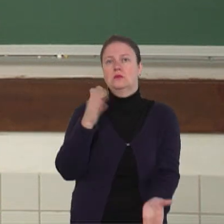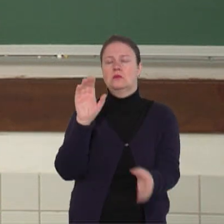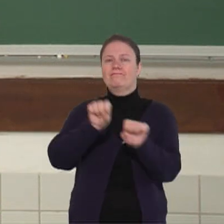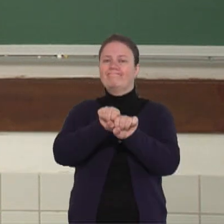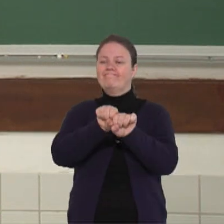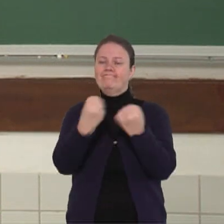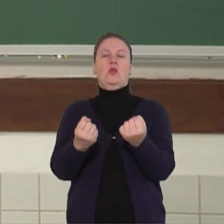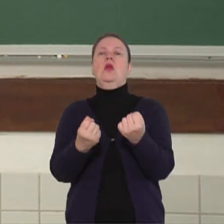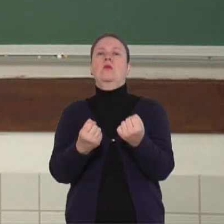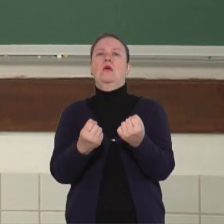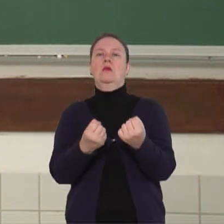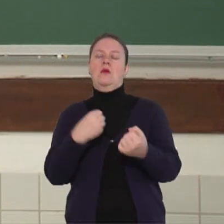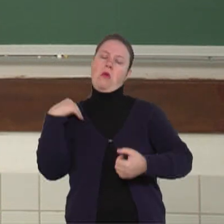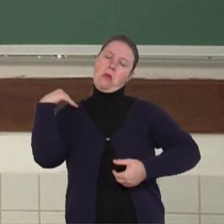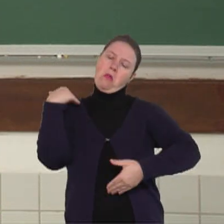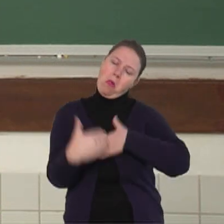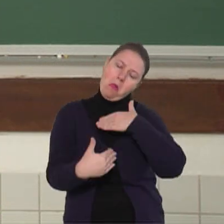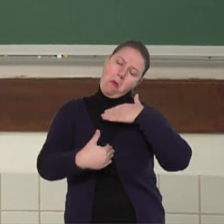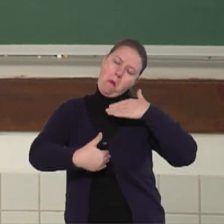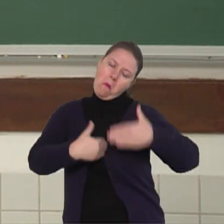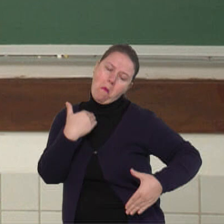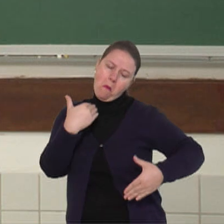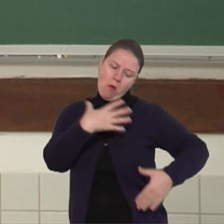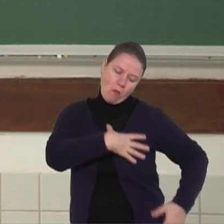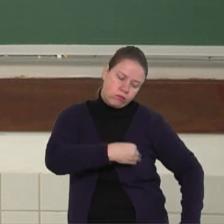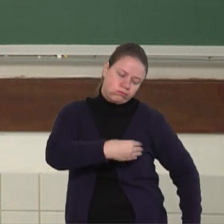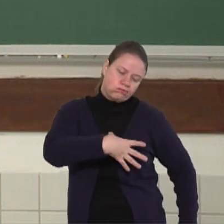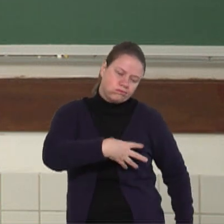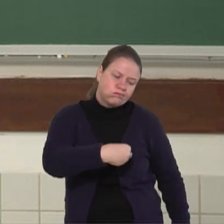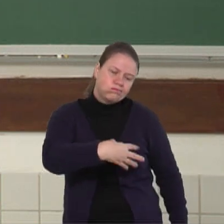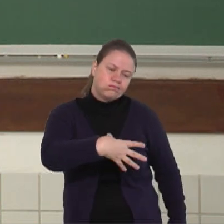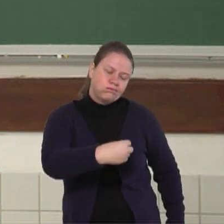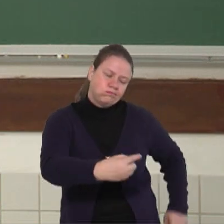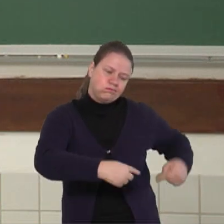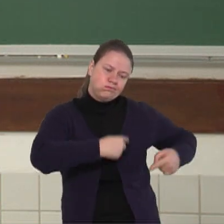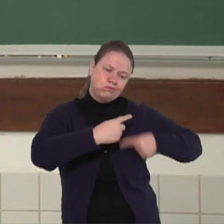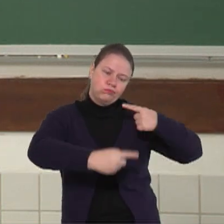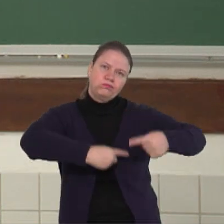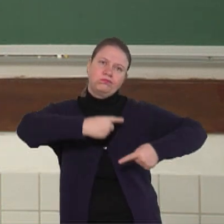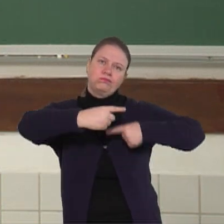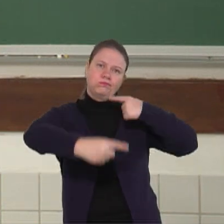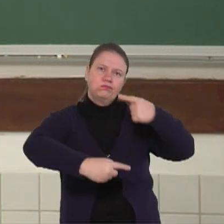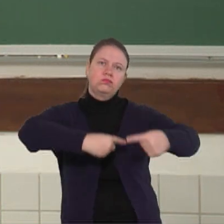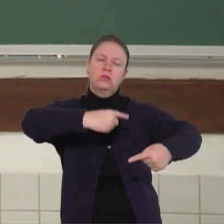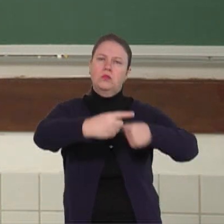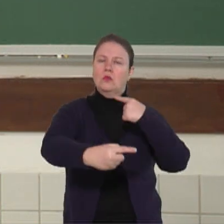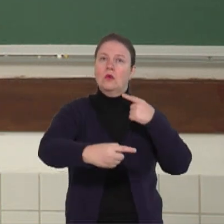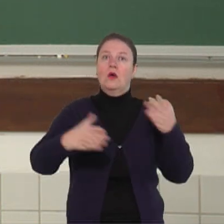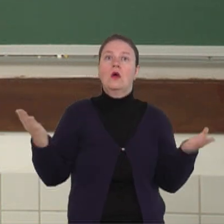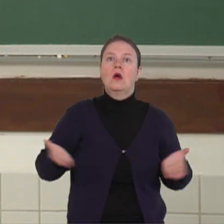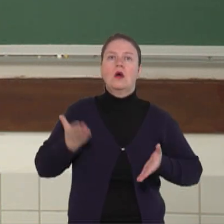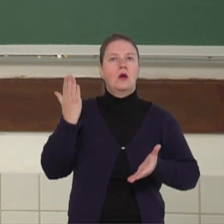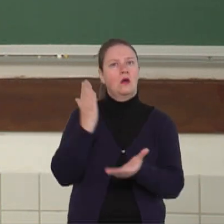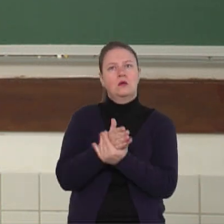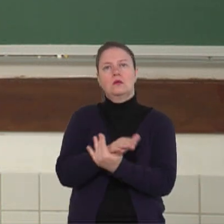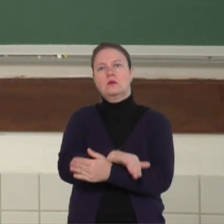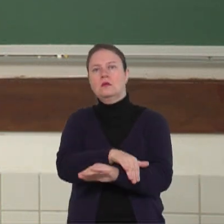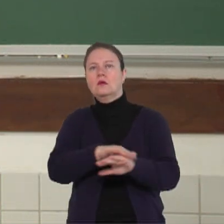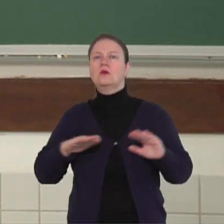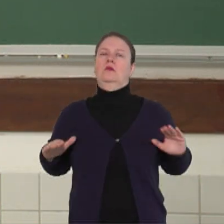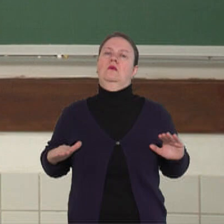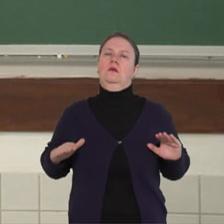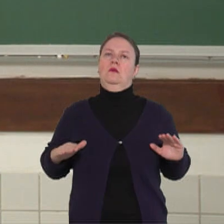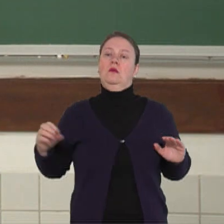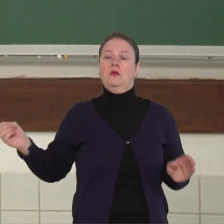era passada de pai para filho, uma hereditariedade de sangue. Um nobre passa para um nobre, não. Aqui rompeu-se isso. Então a gente